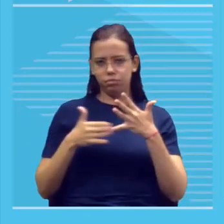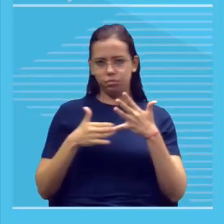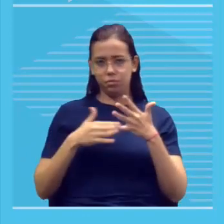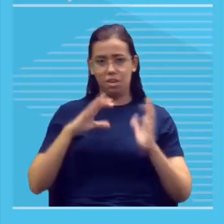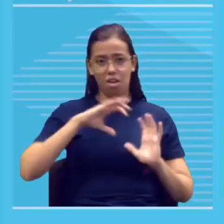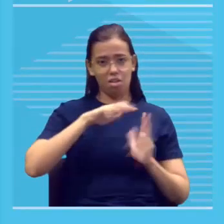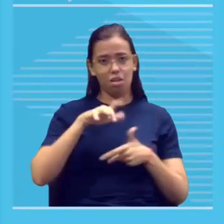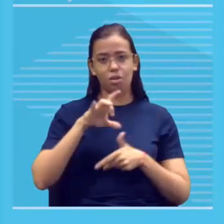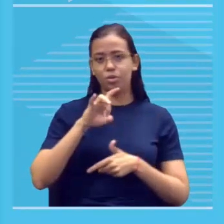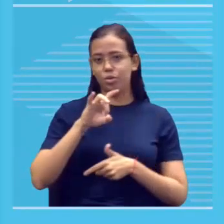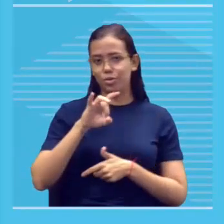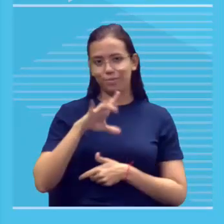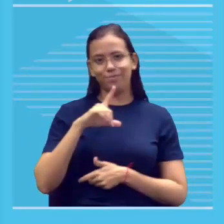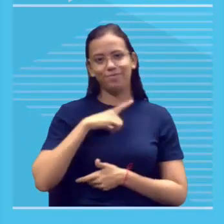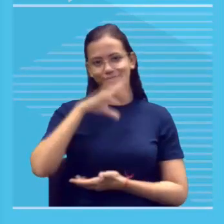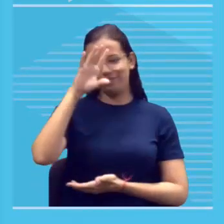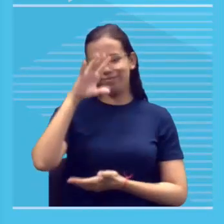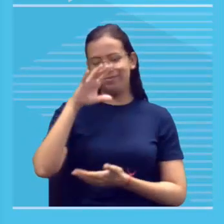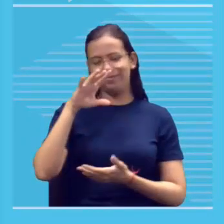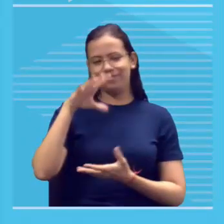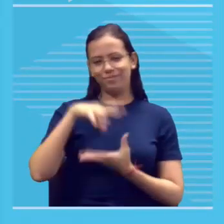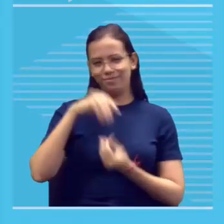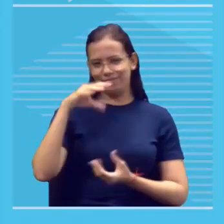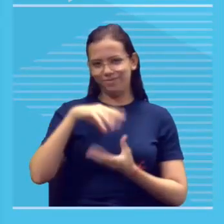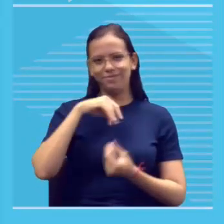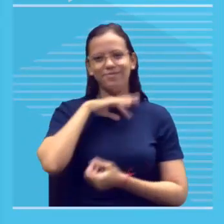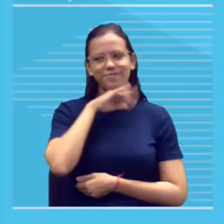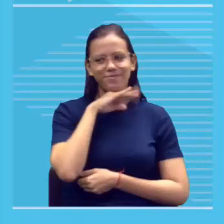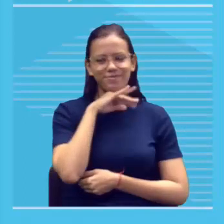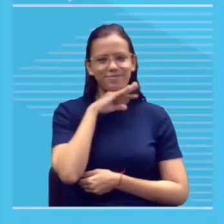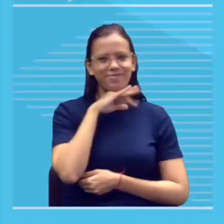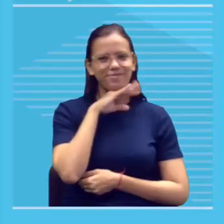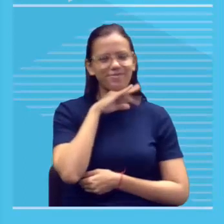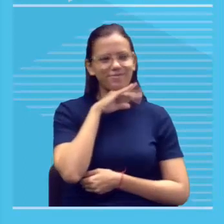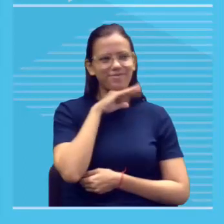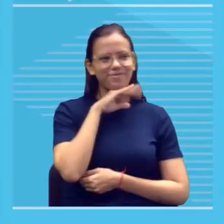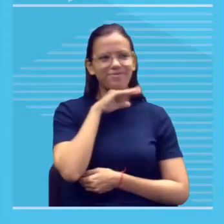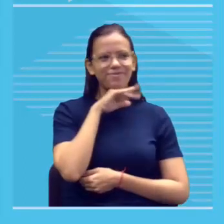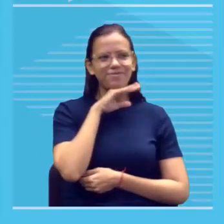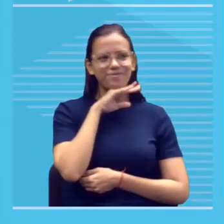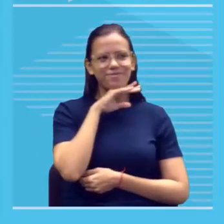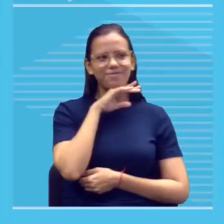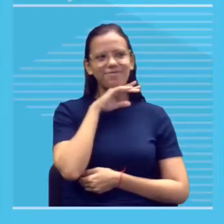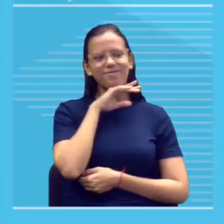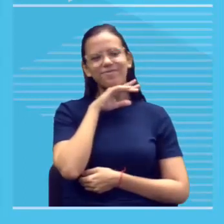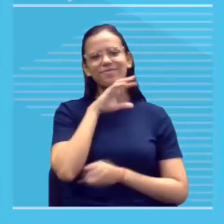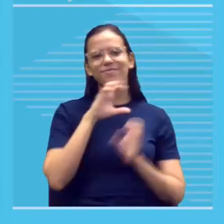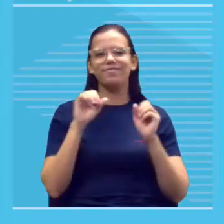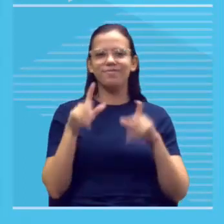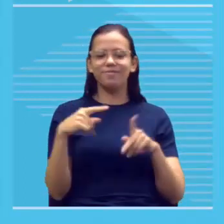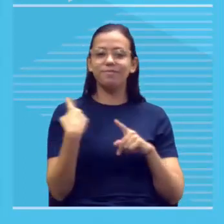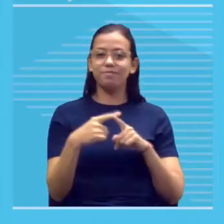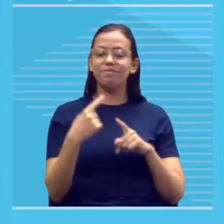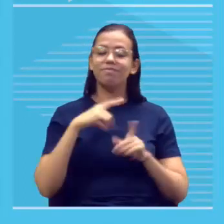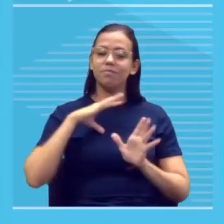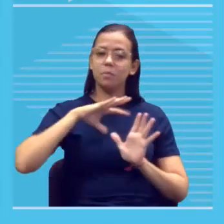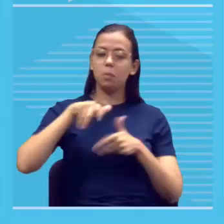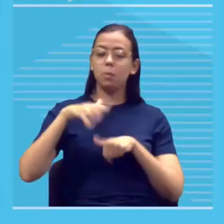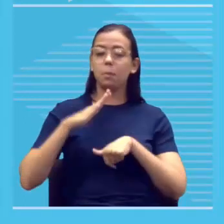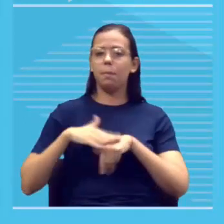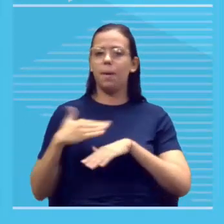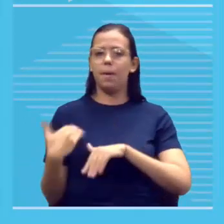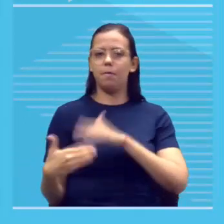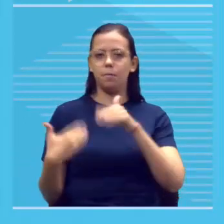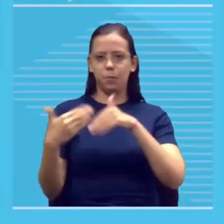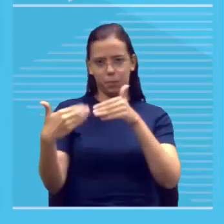gente que não presta tá bom porque as mundos mais evoluídos